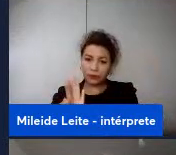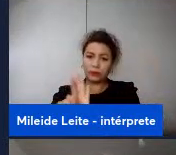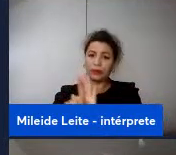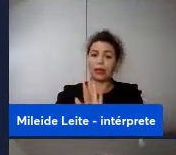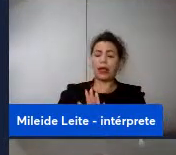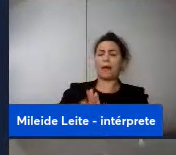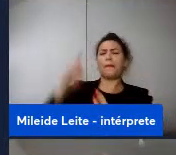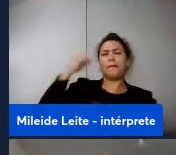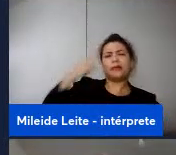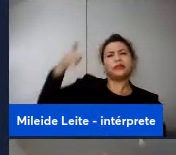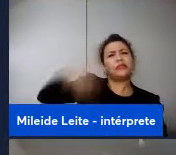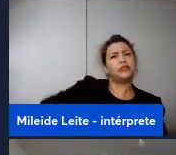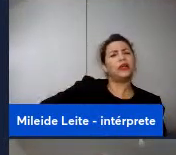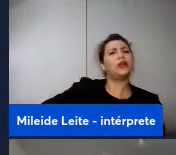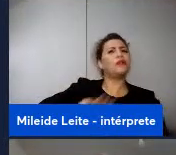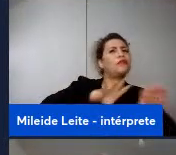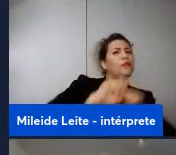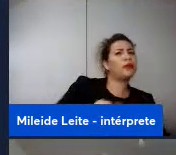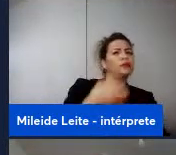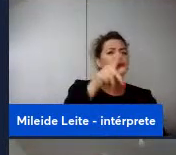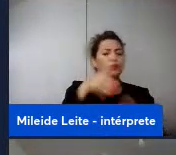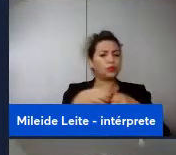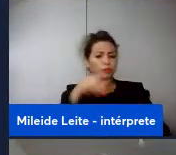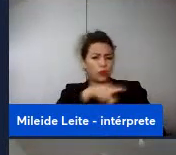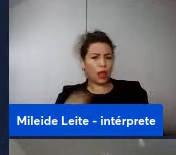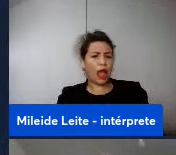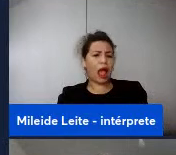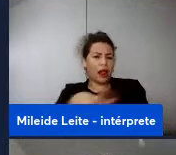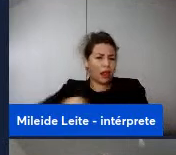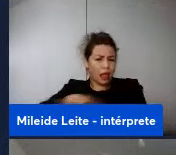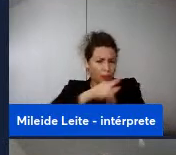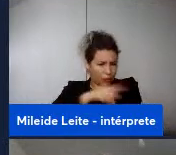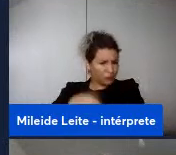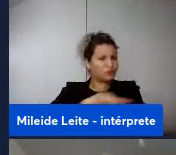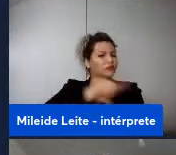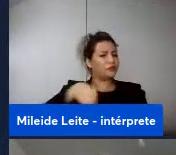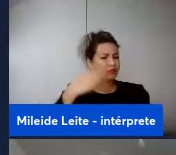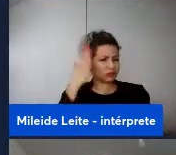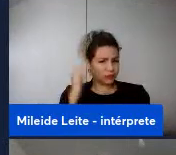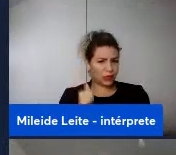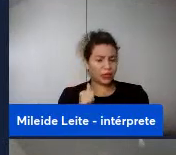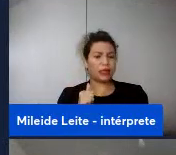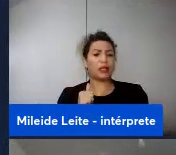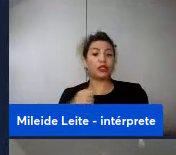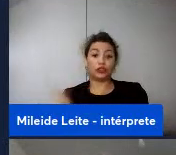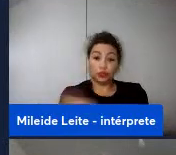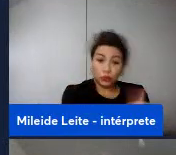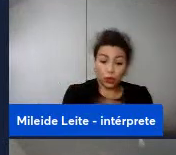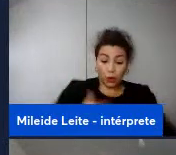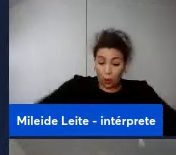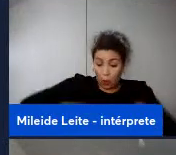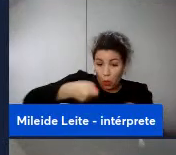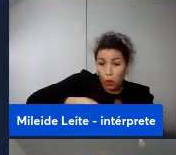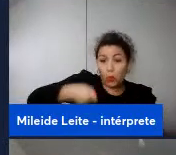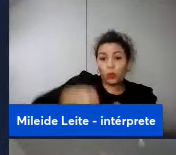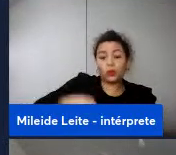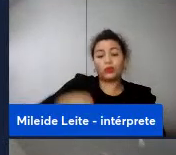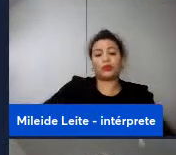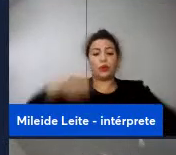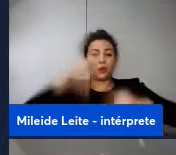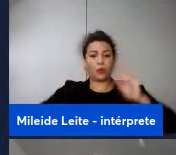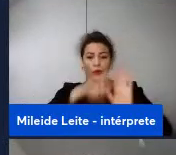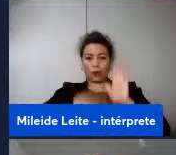a formação dos alfabetizadores. Quem é da pedagogia sabe bem disso, né? O quanto a gente está lutando aí contra a